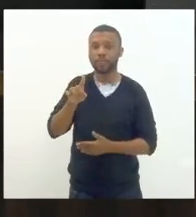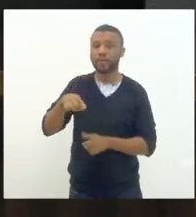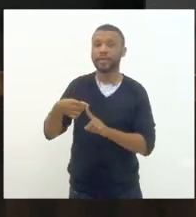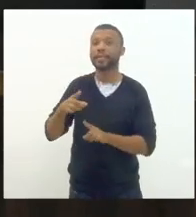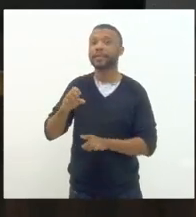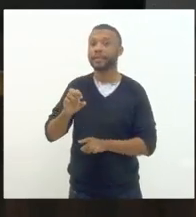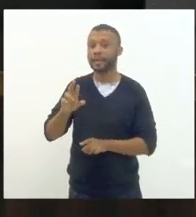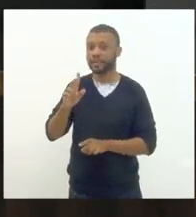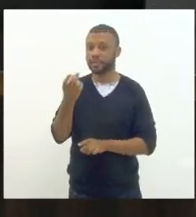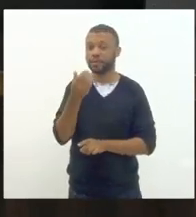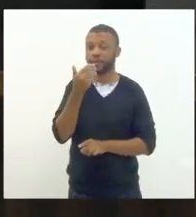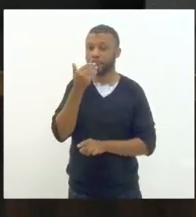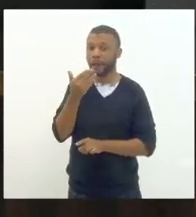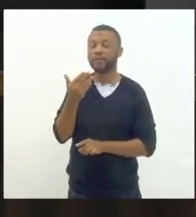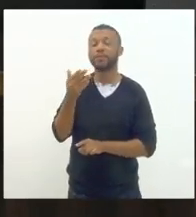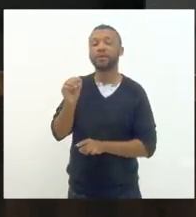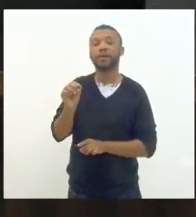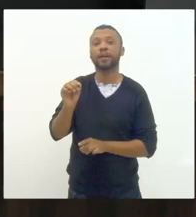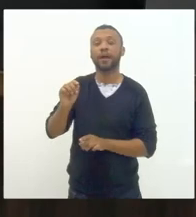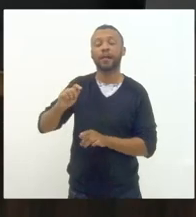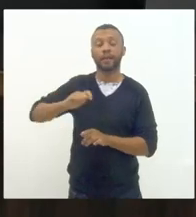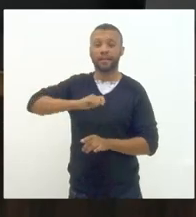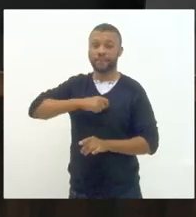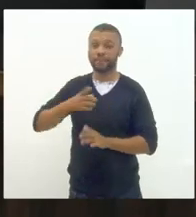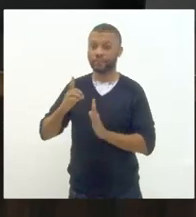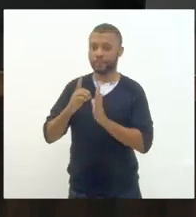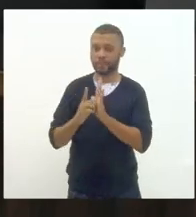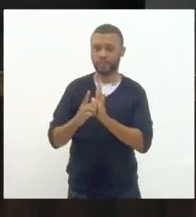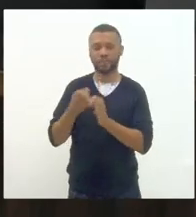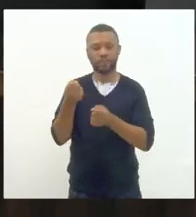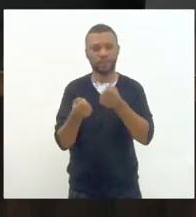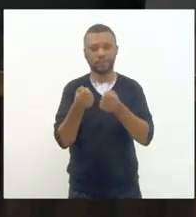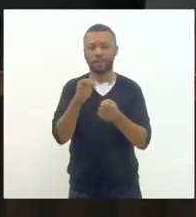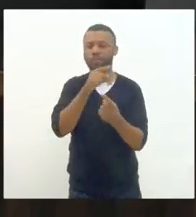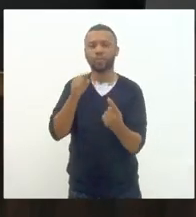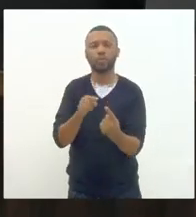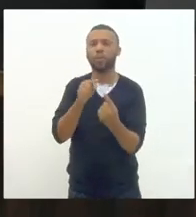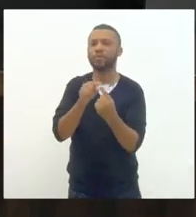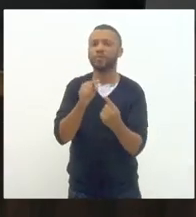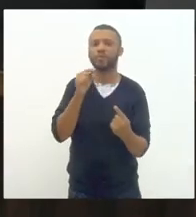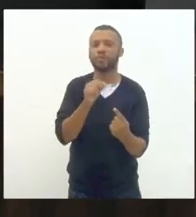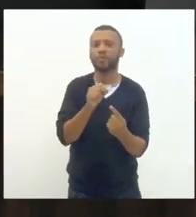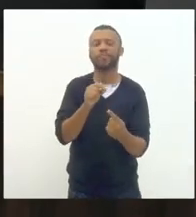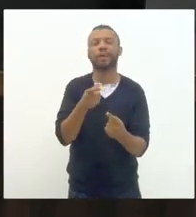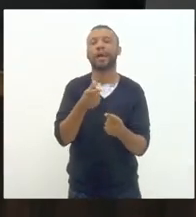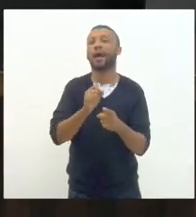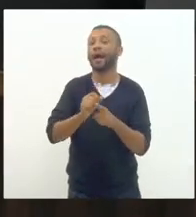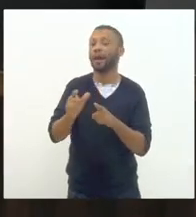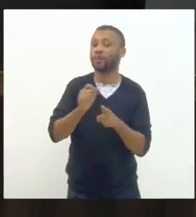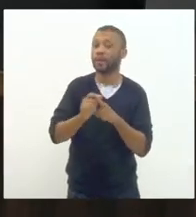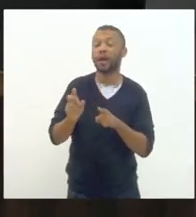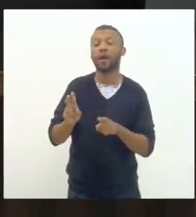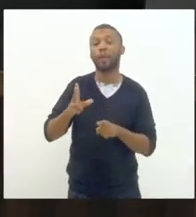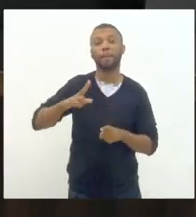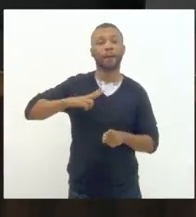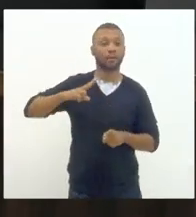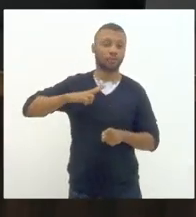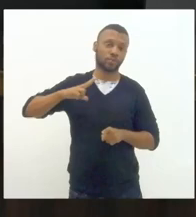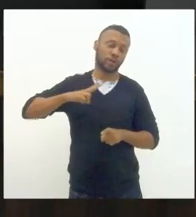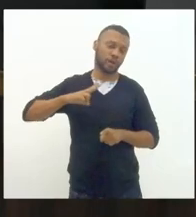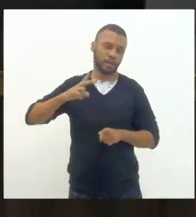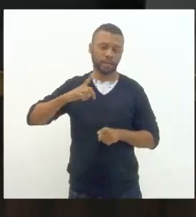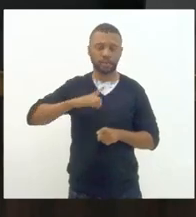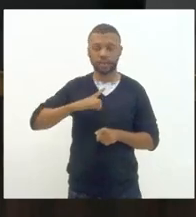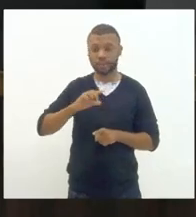que dispensa da vistoria do DETRAN, RJ, os veículos destinados a aluguel de uso particular movidos a